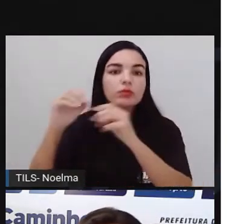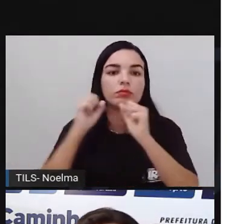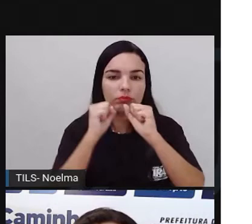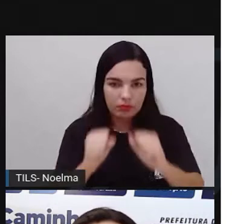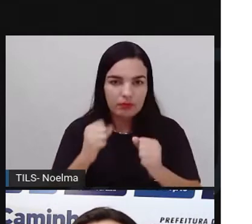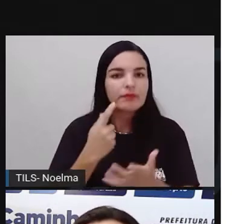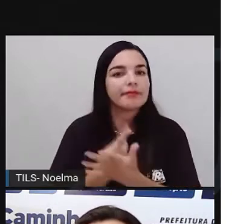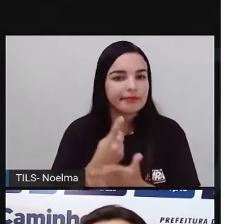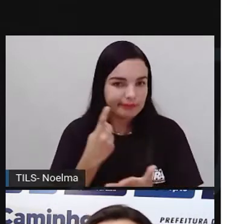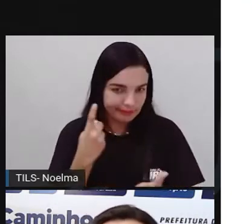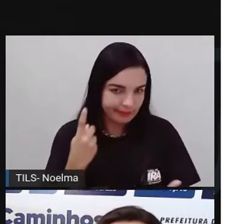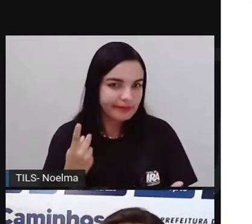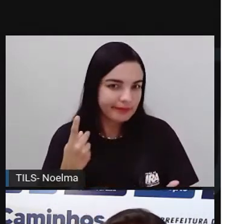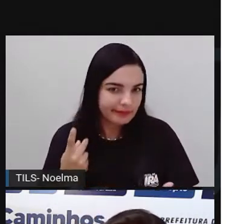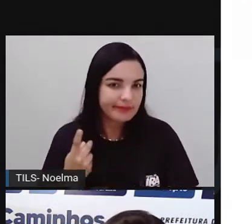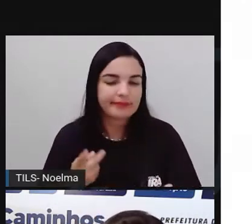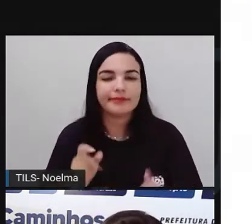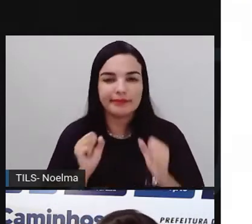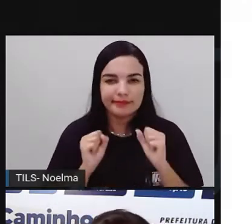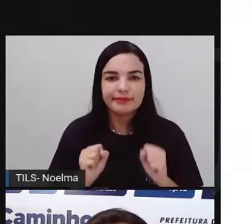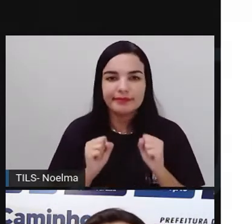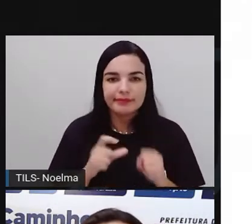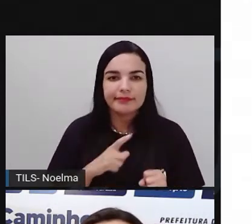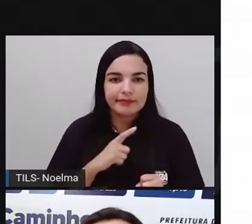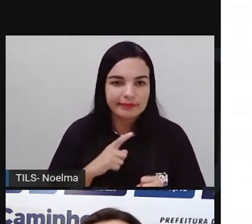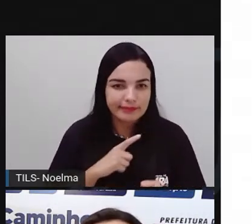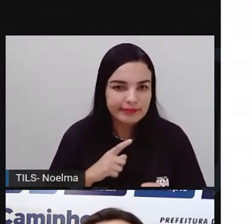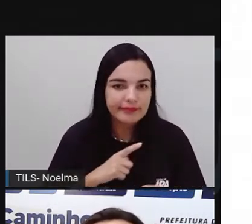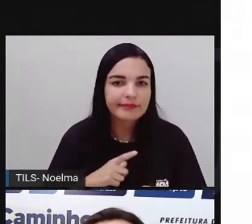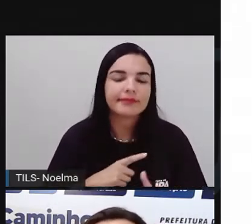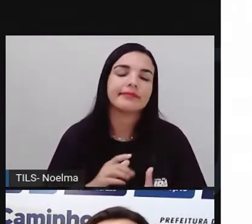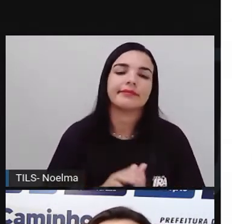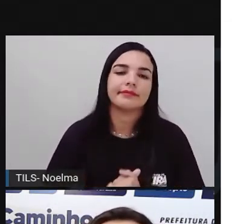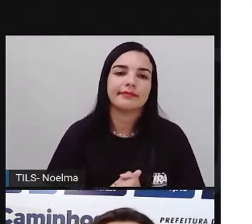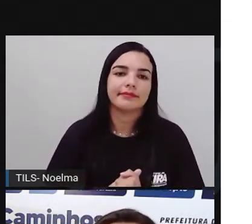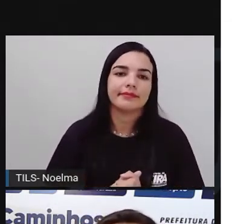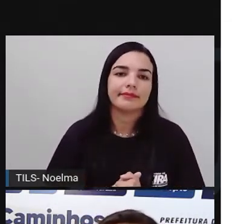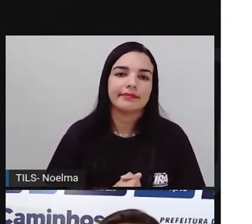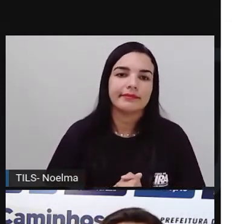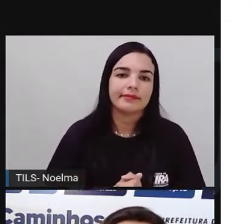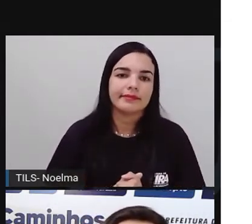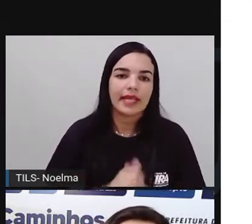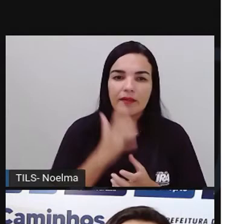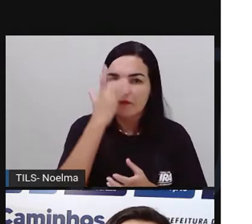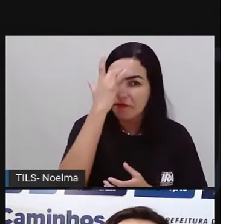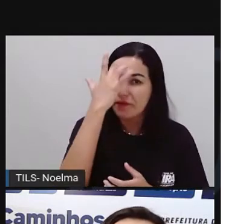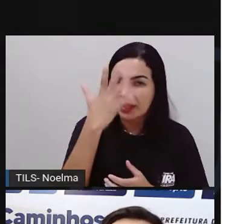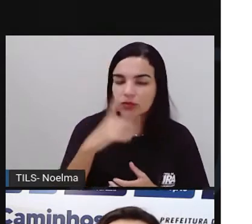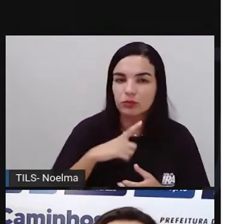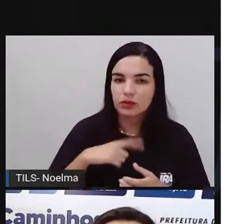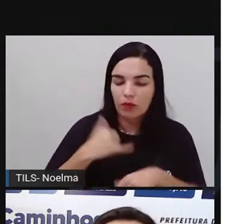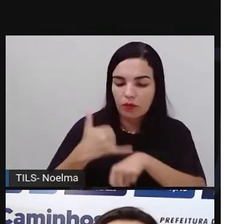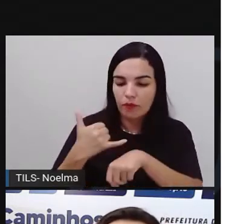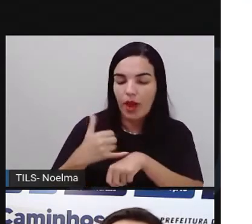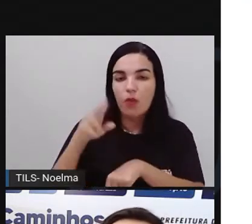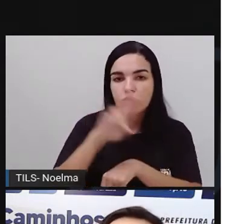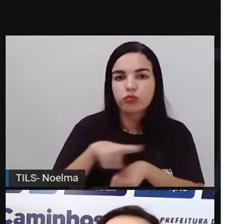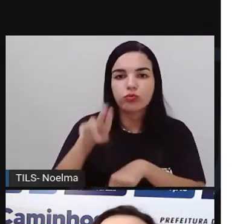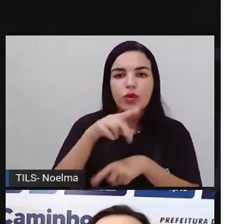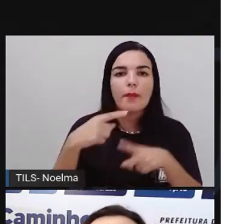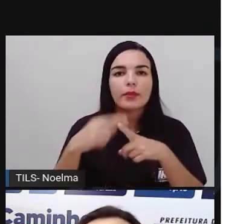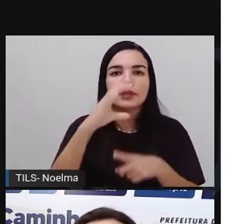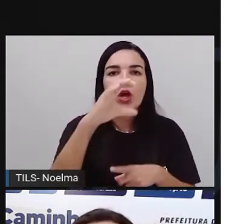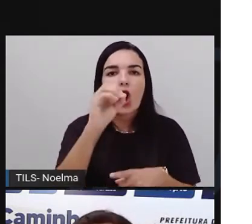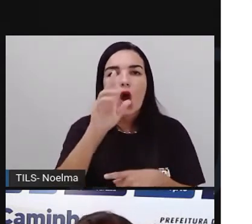partículas, né, aí uma das partículas formadoras da energia elétrica, fluem com facilidade. Por isso, o